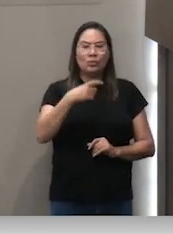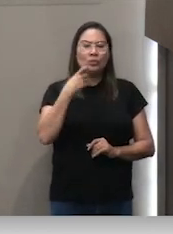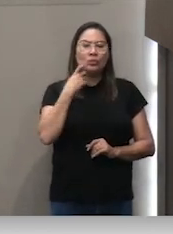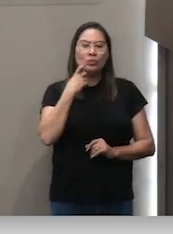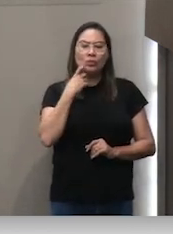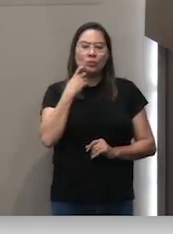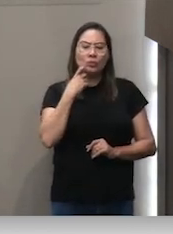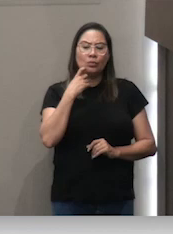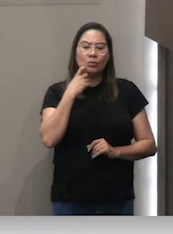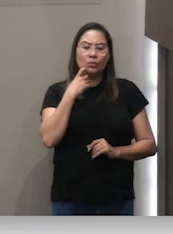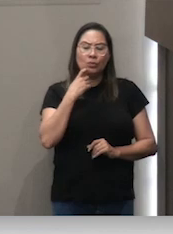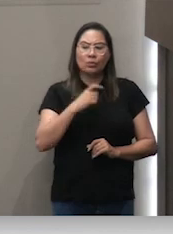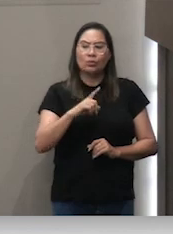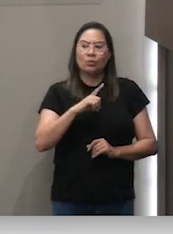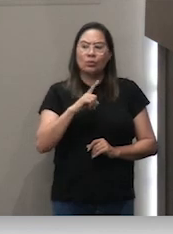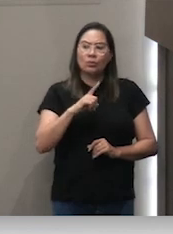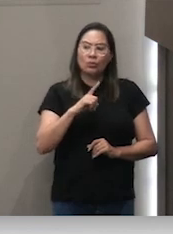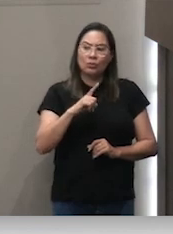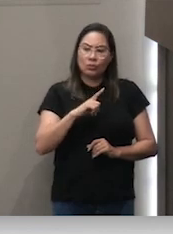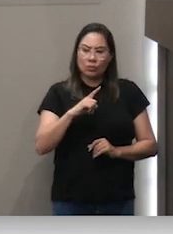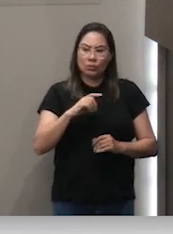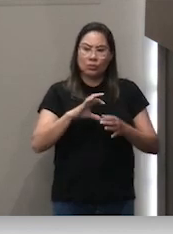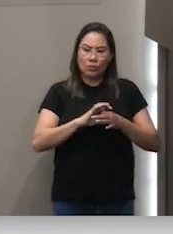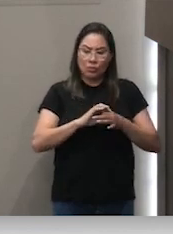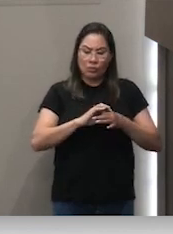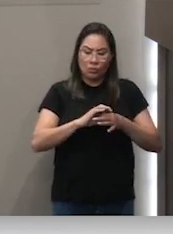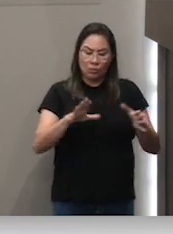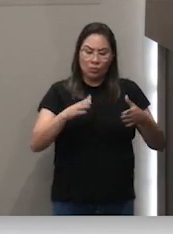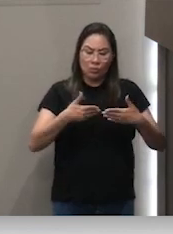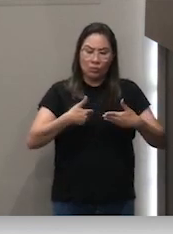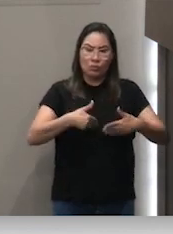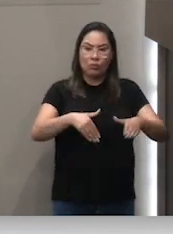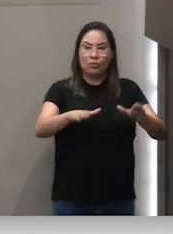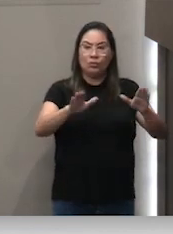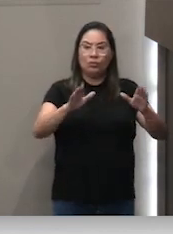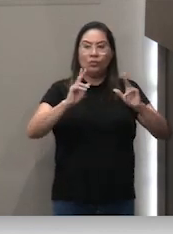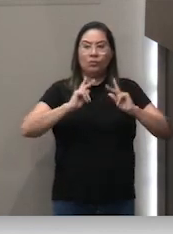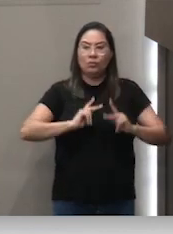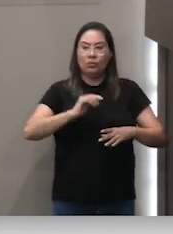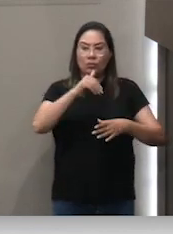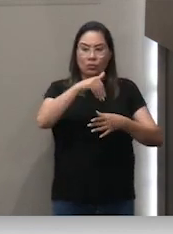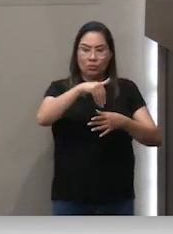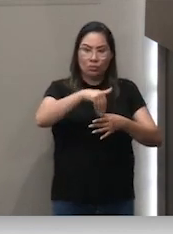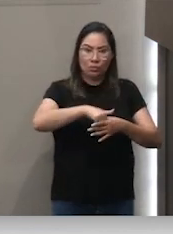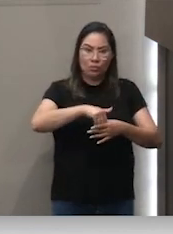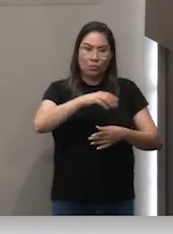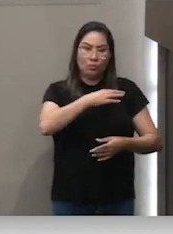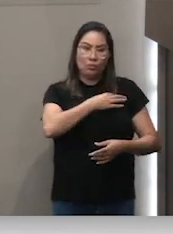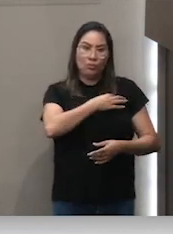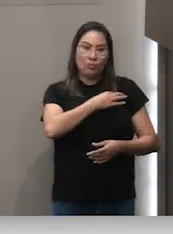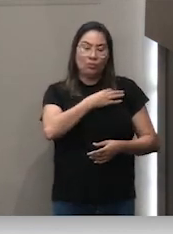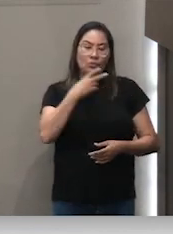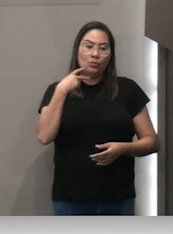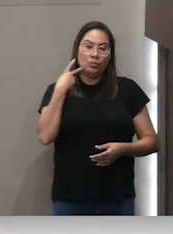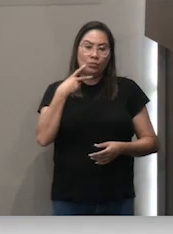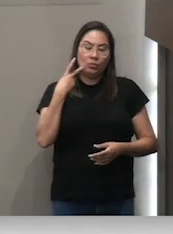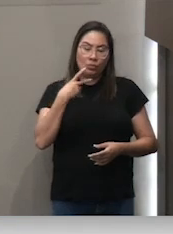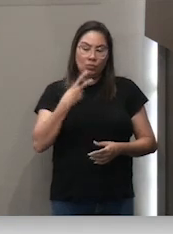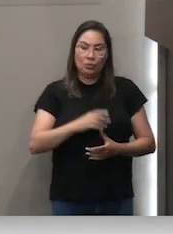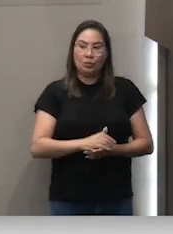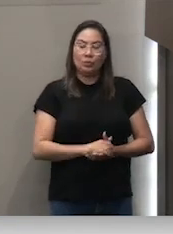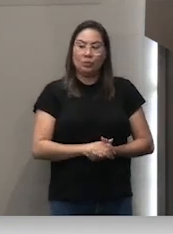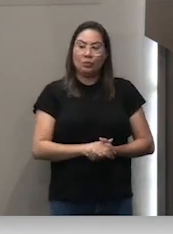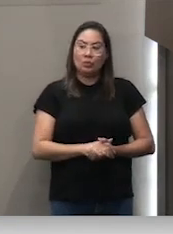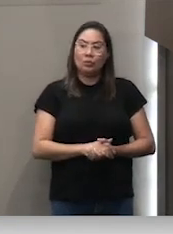sexta-feira deu o sinal verde para as candidatas e para os candidatos ao Parlamento e ao Executivo